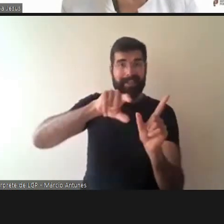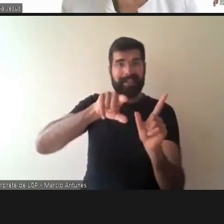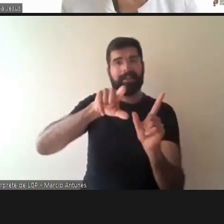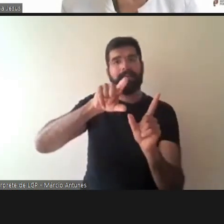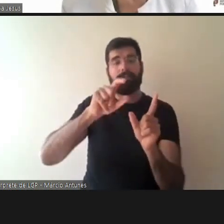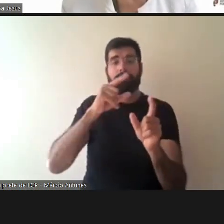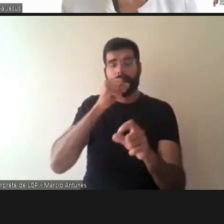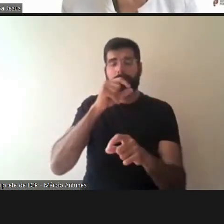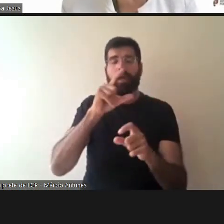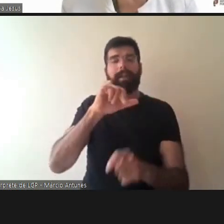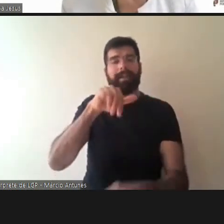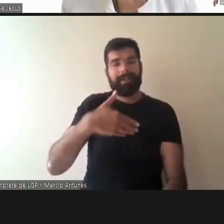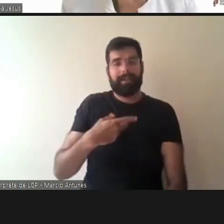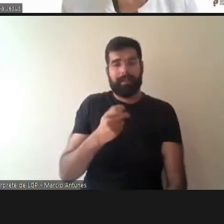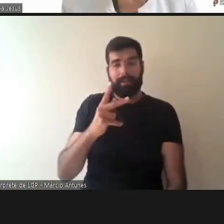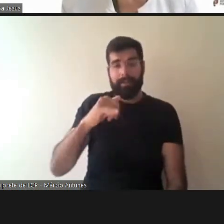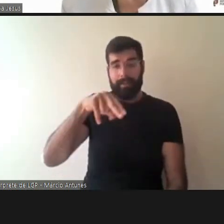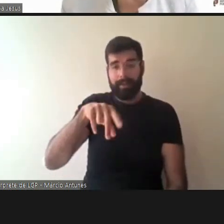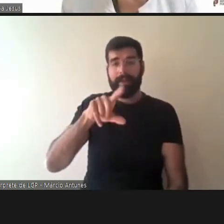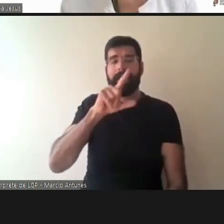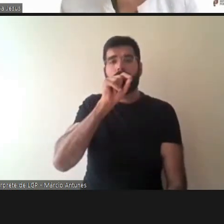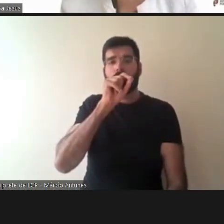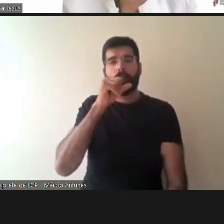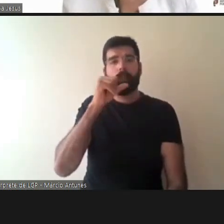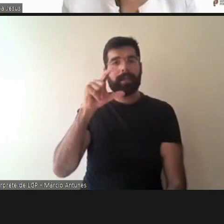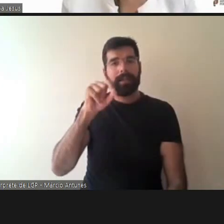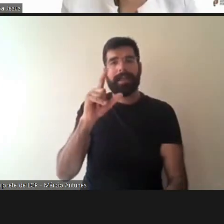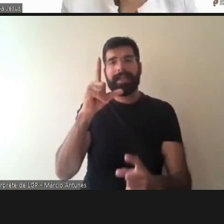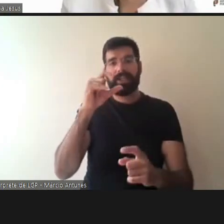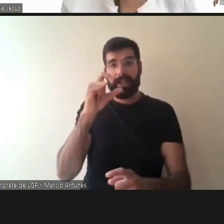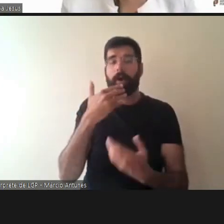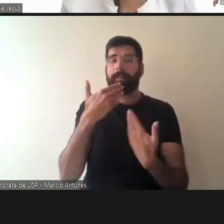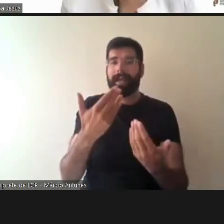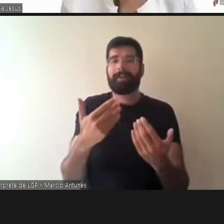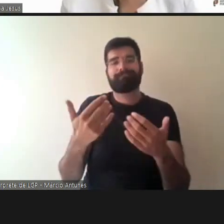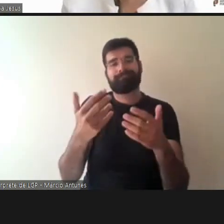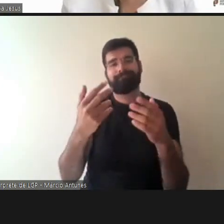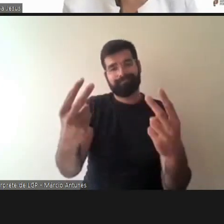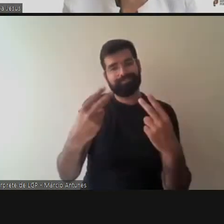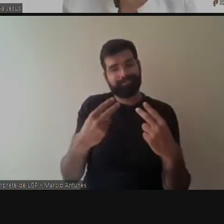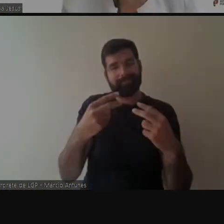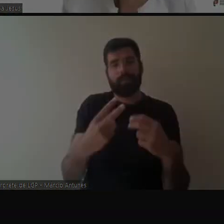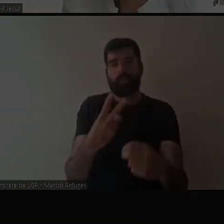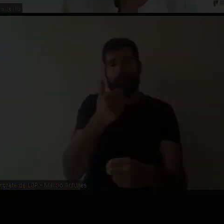Mais uma vez, muito obrigada a todos e a todas que nos acompanharam ao longo deste webinar.